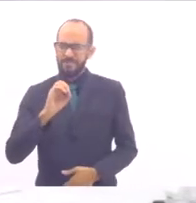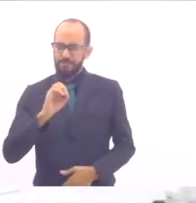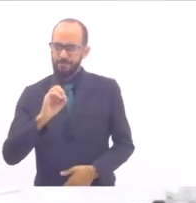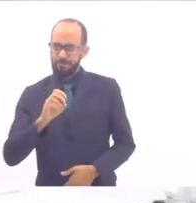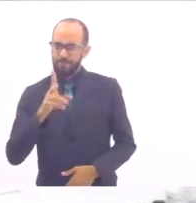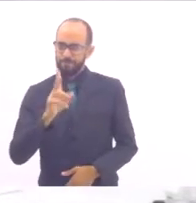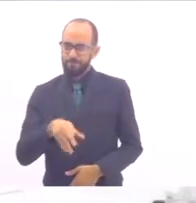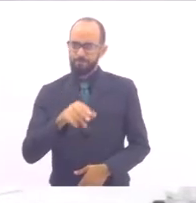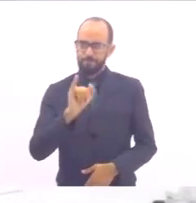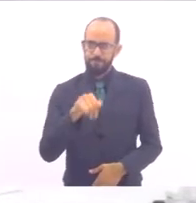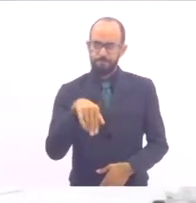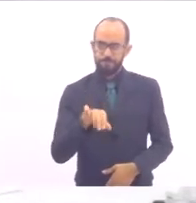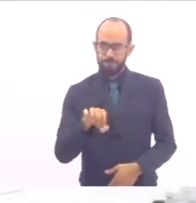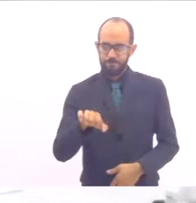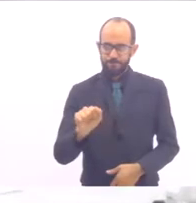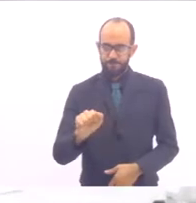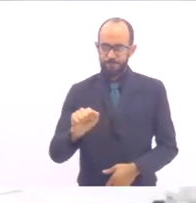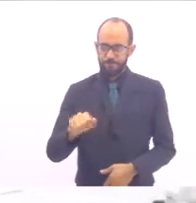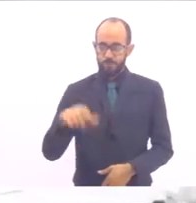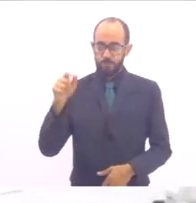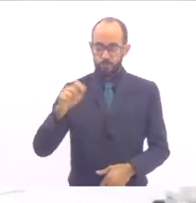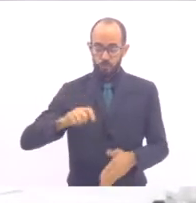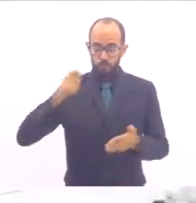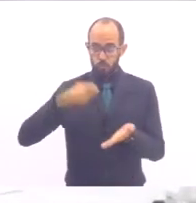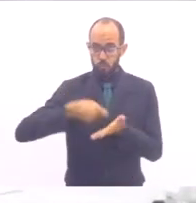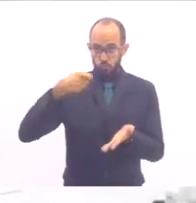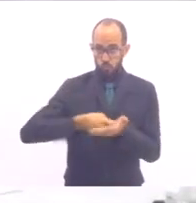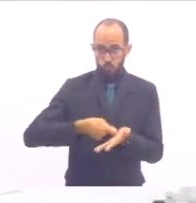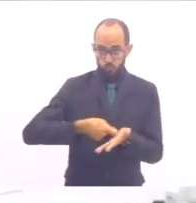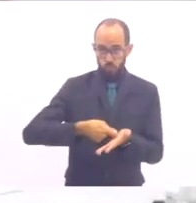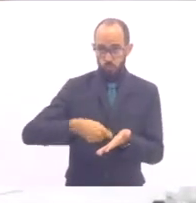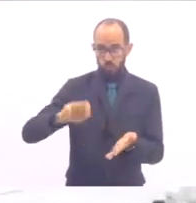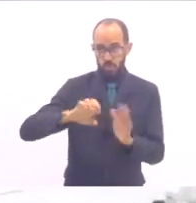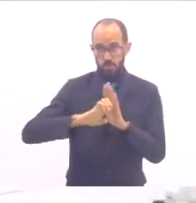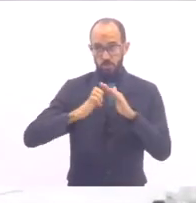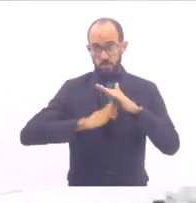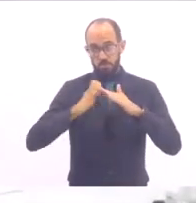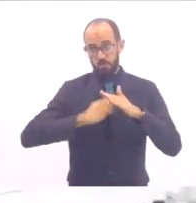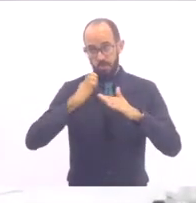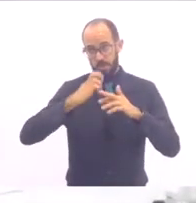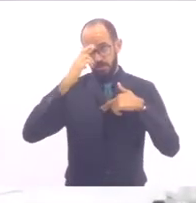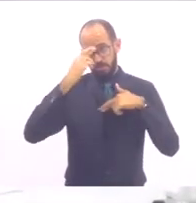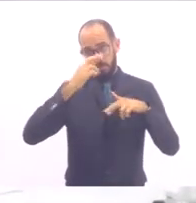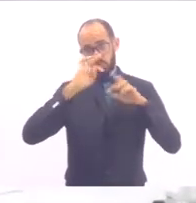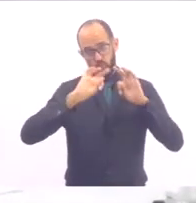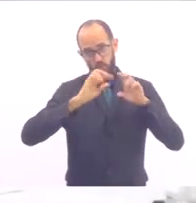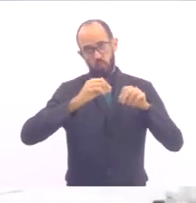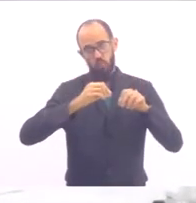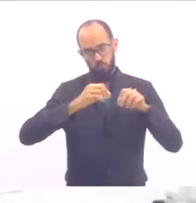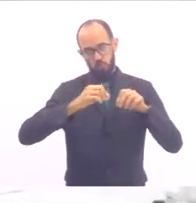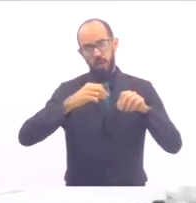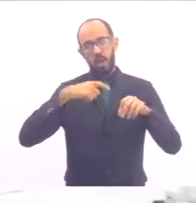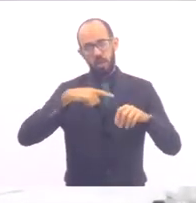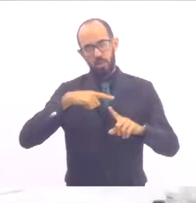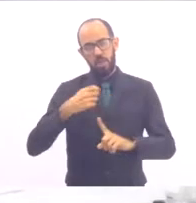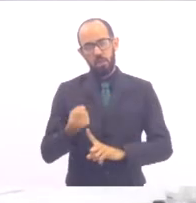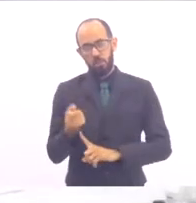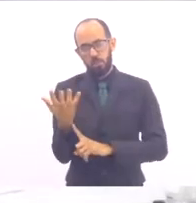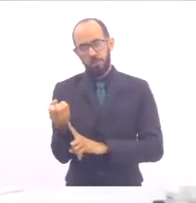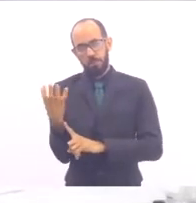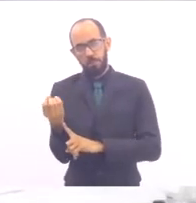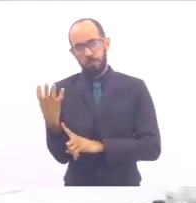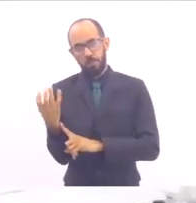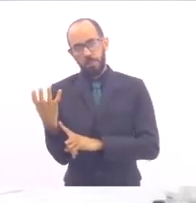INEA seja o mais rigoroso possível, e a empresa cumpra tudo, ela está emitindo, ela está